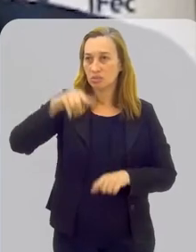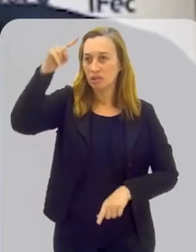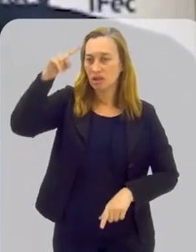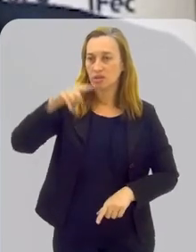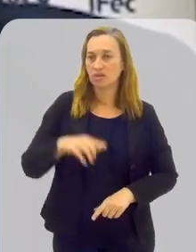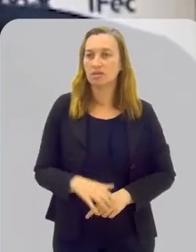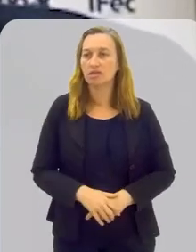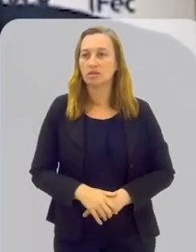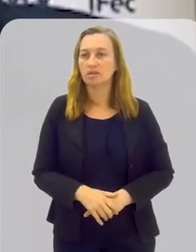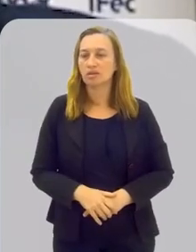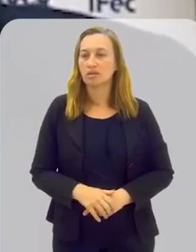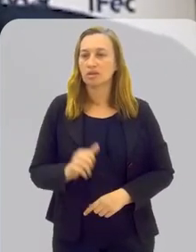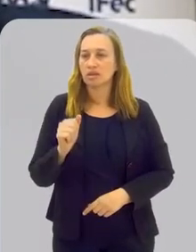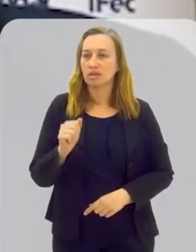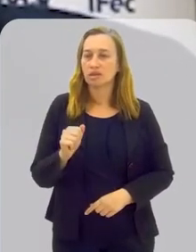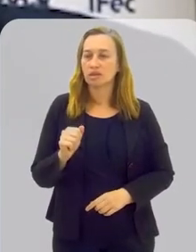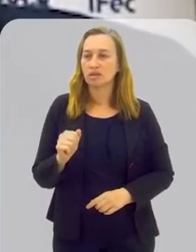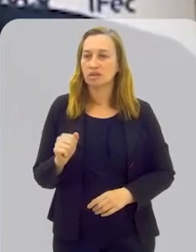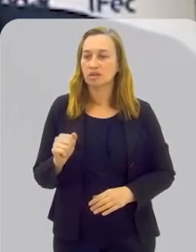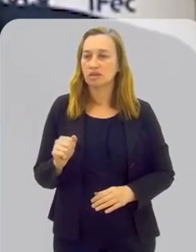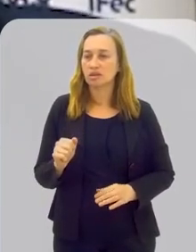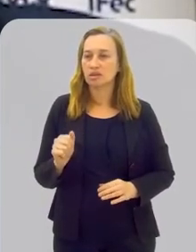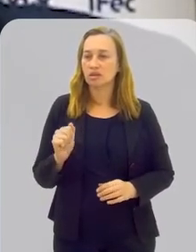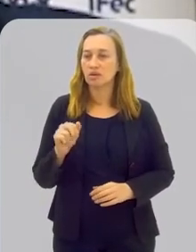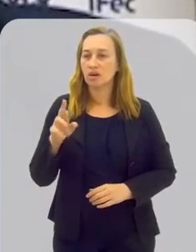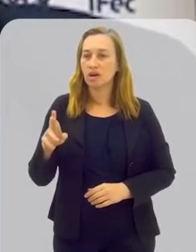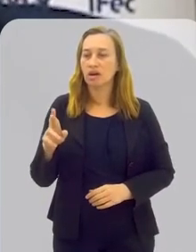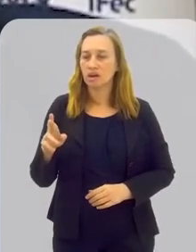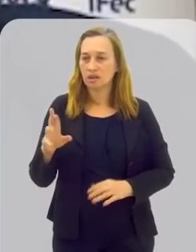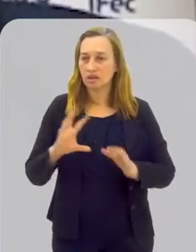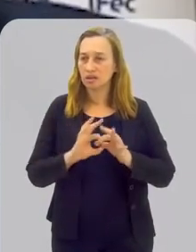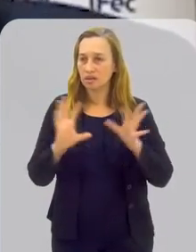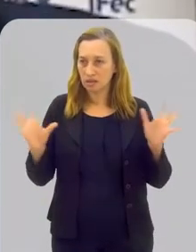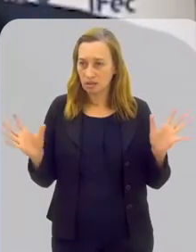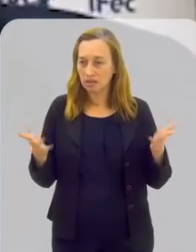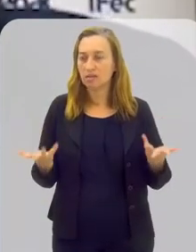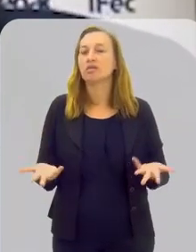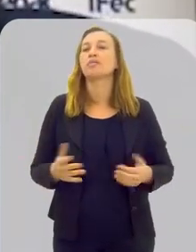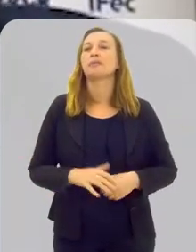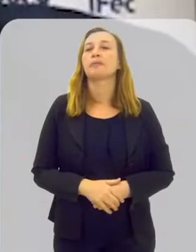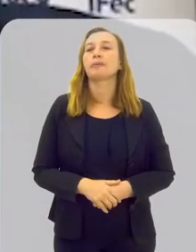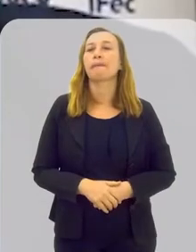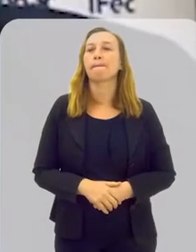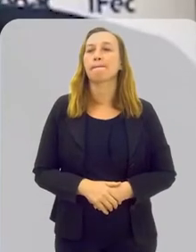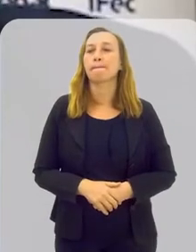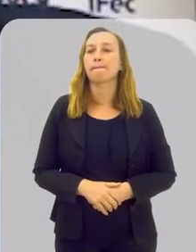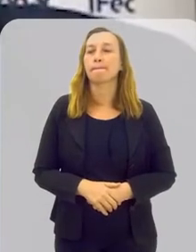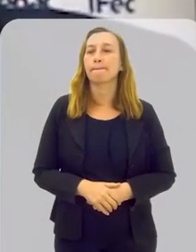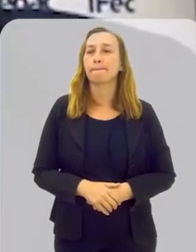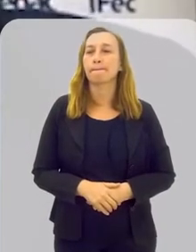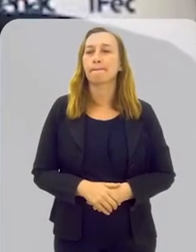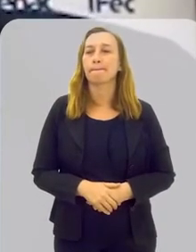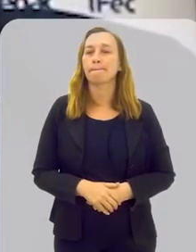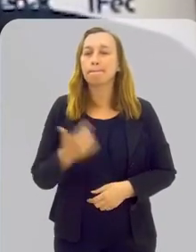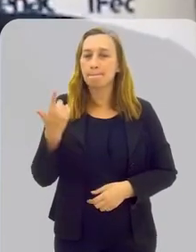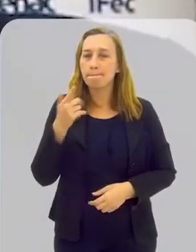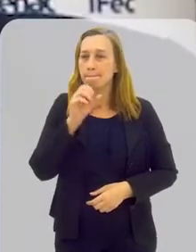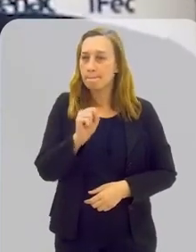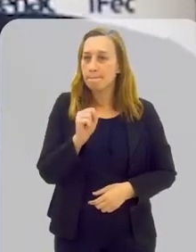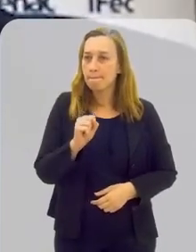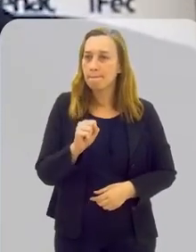ela é um container de 6 metros e ela fica ao ar livre Ela não é uma máquina que tem